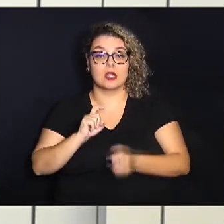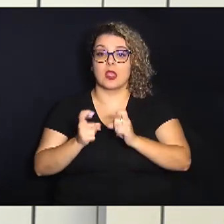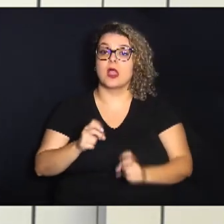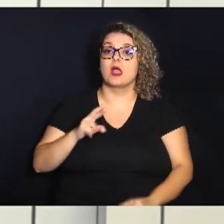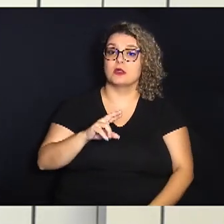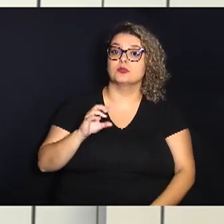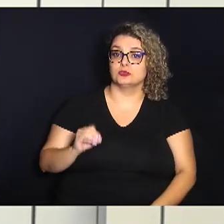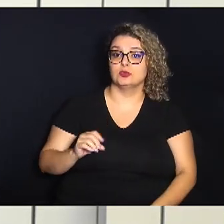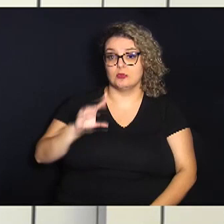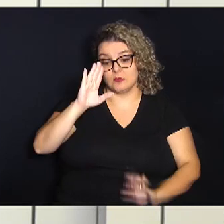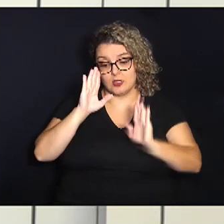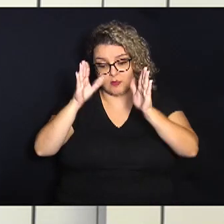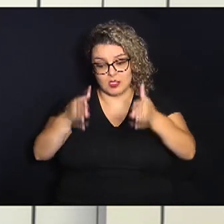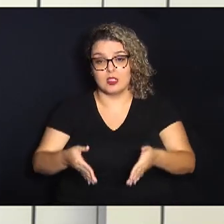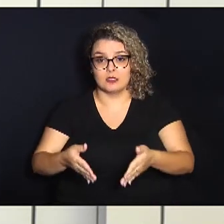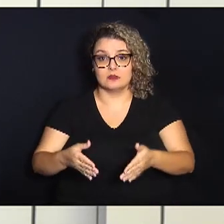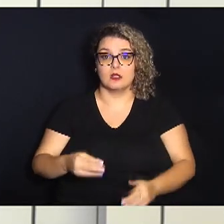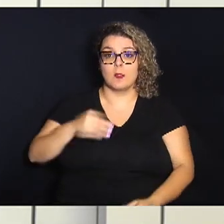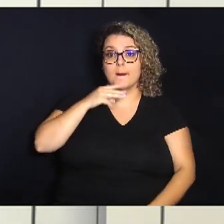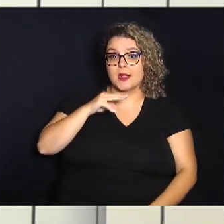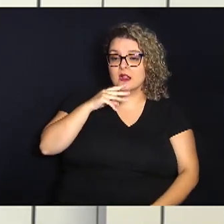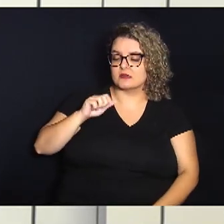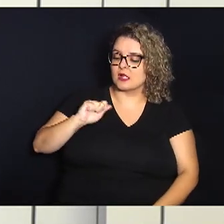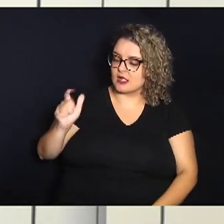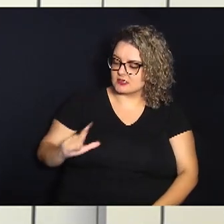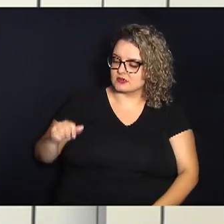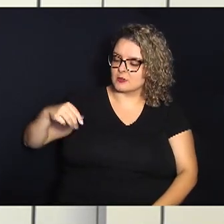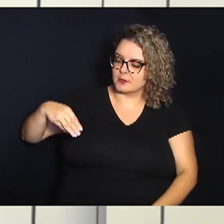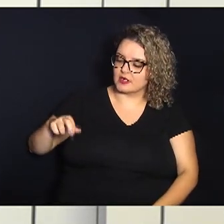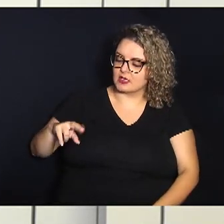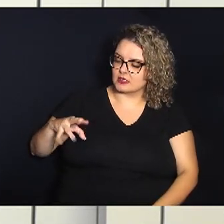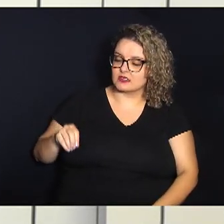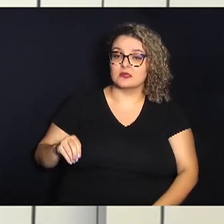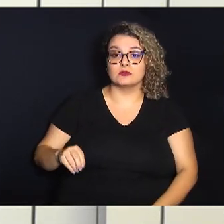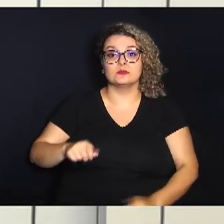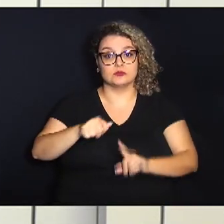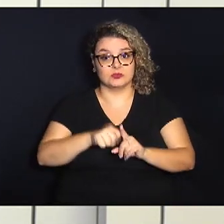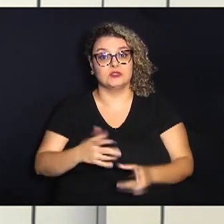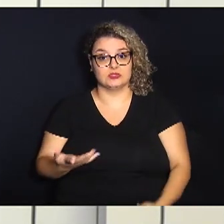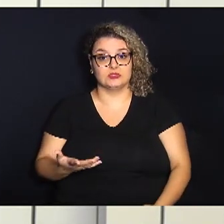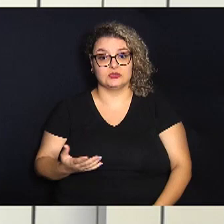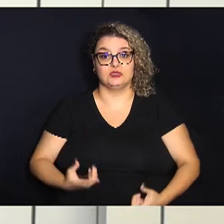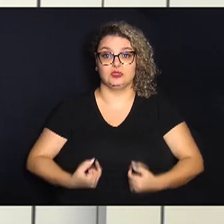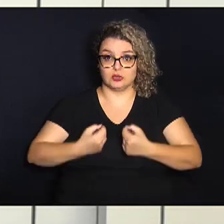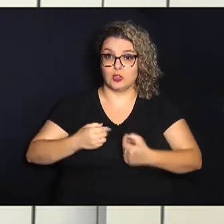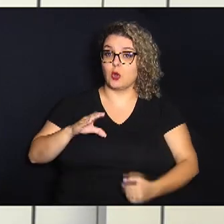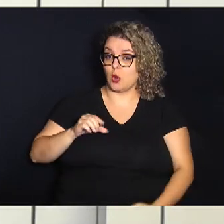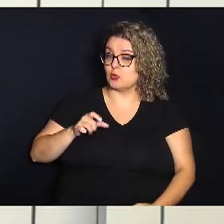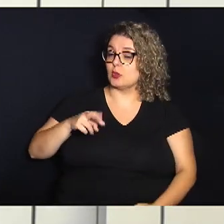ordinária foi dedicada ao Março Azul Marinho, mês dedicado à prevenção de câncer